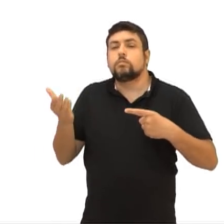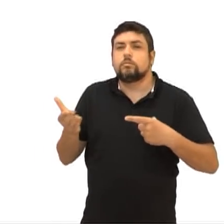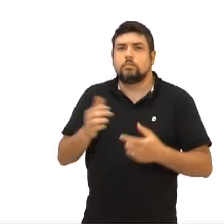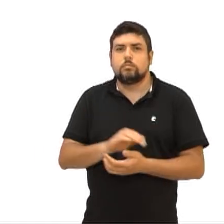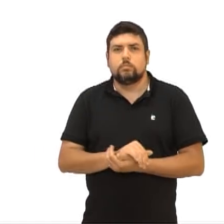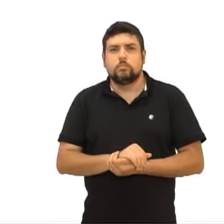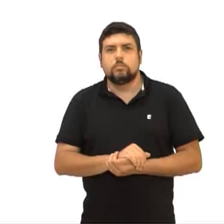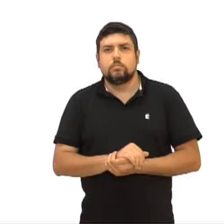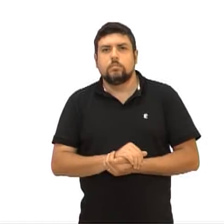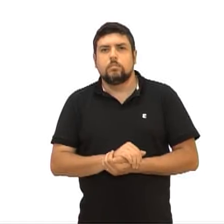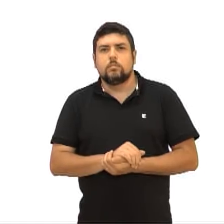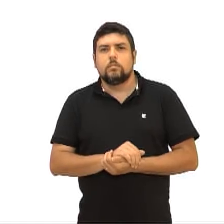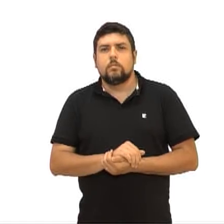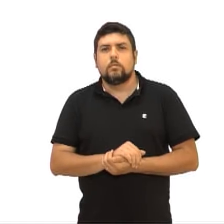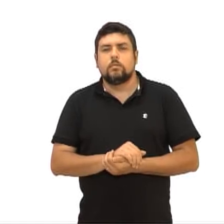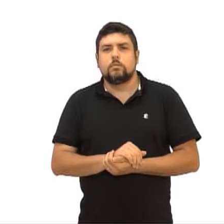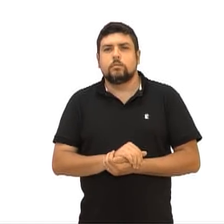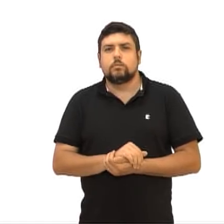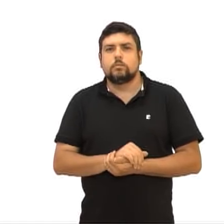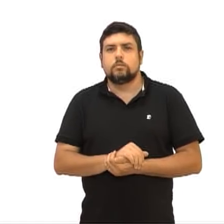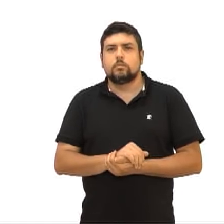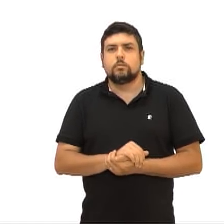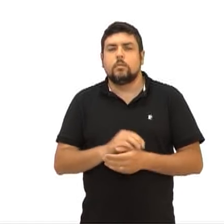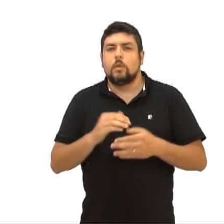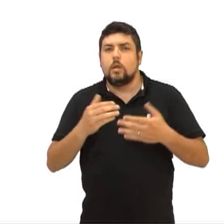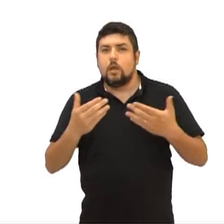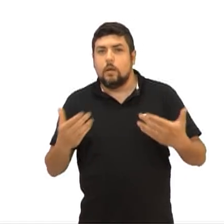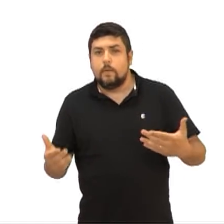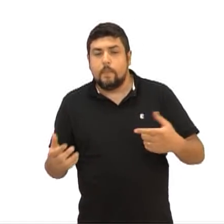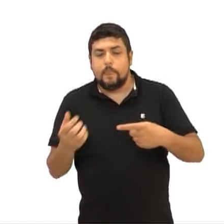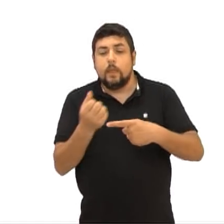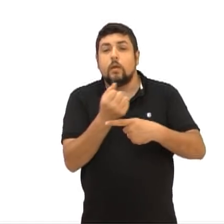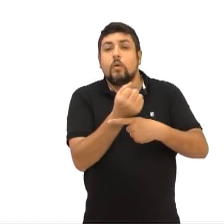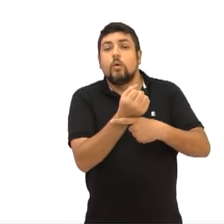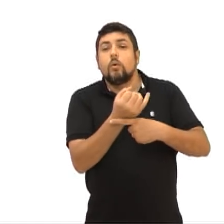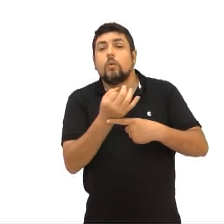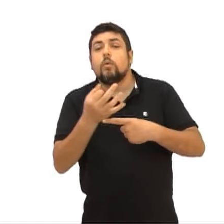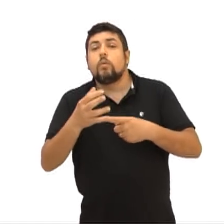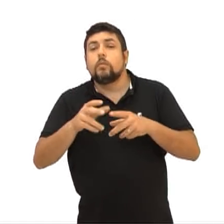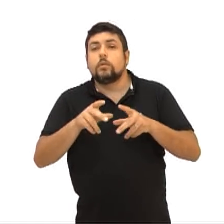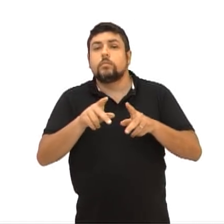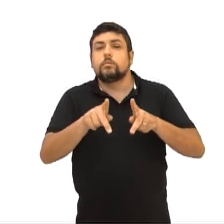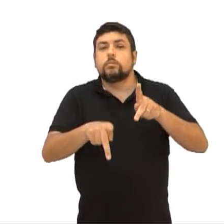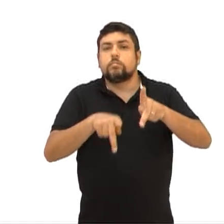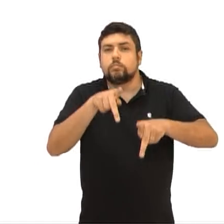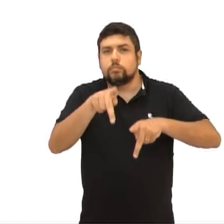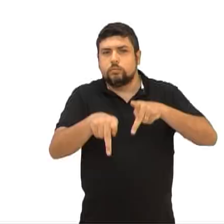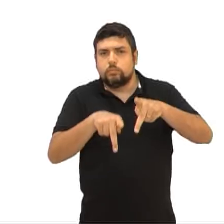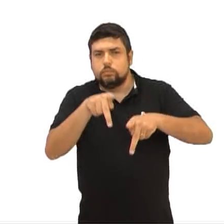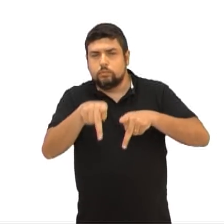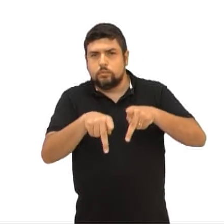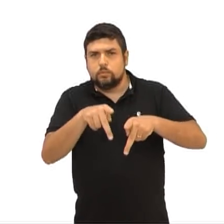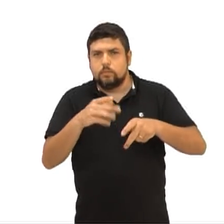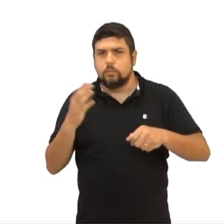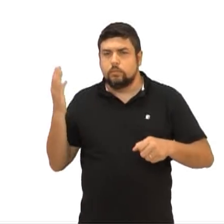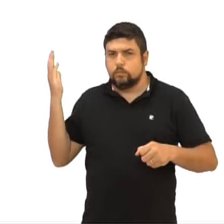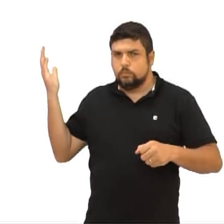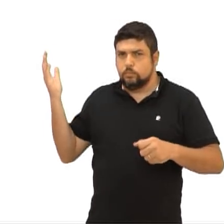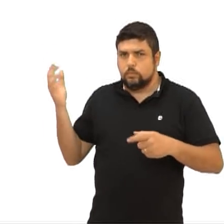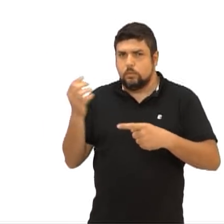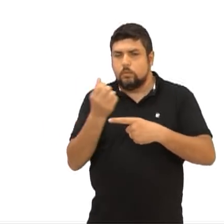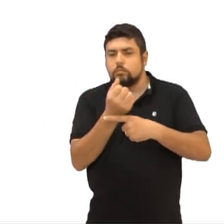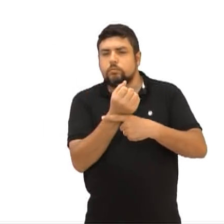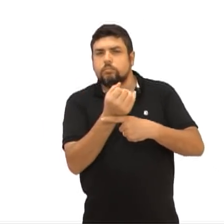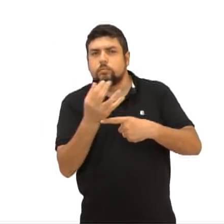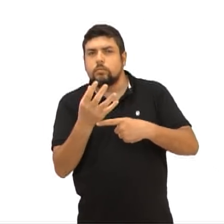para vocês a quantidade de habitantes, aqui antes, no início da pergunta,